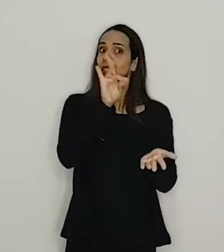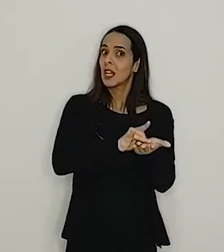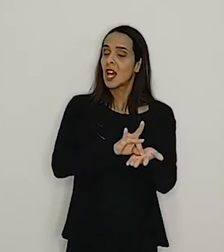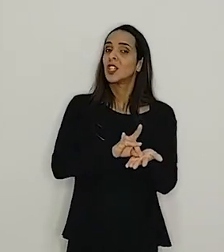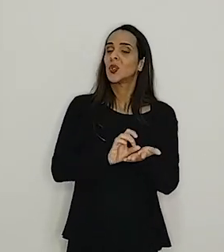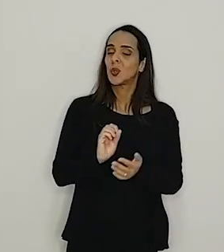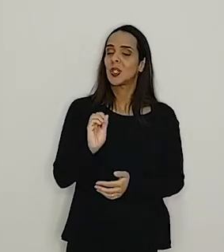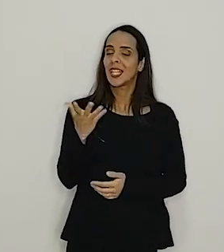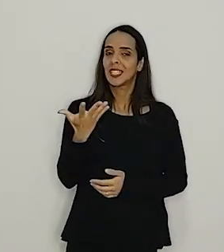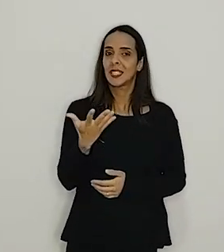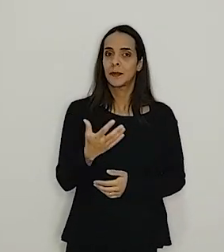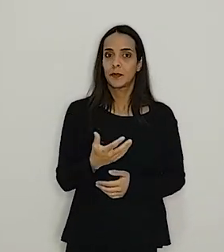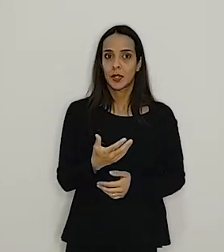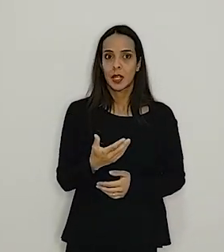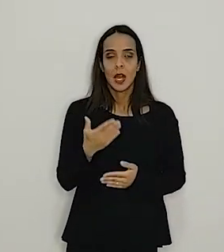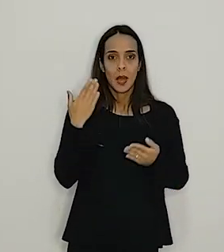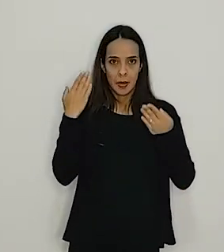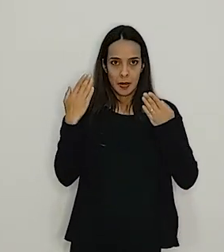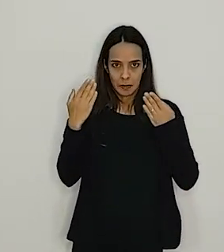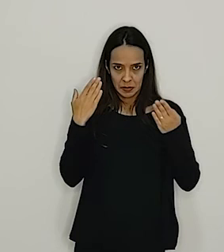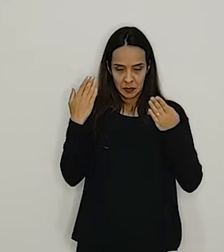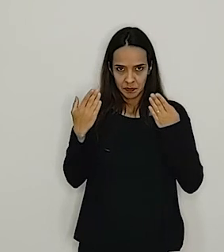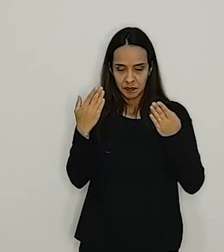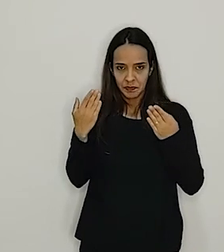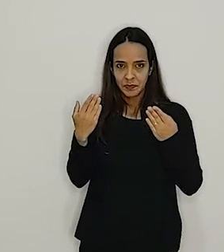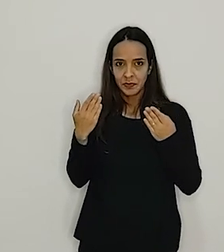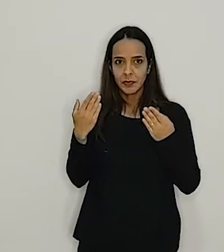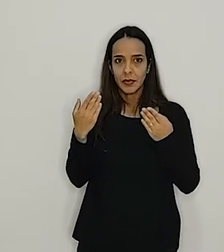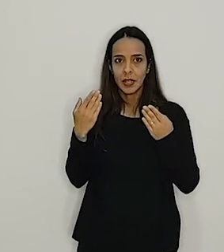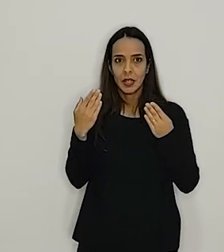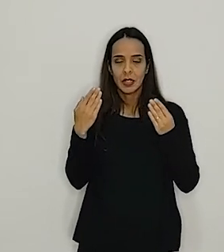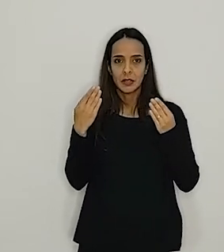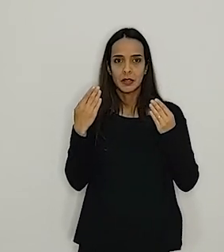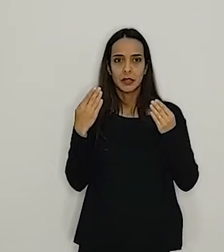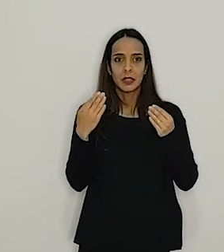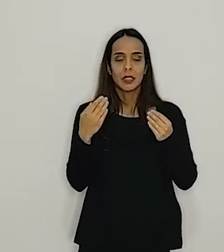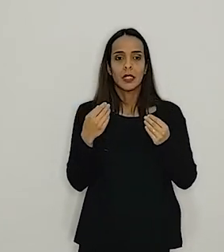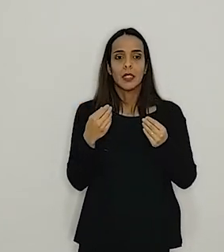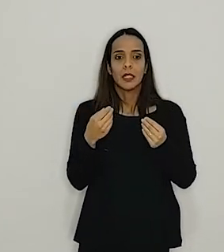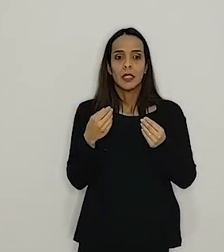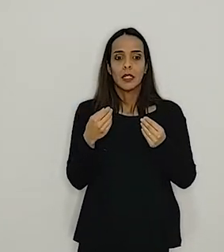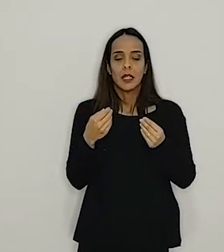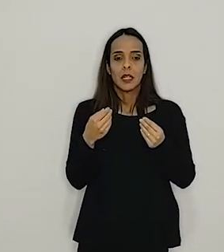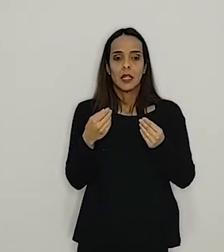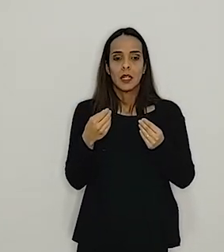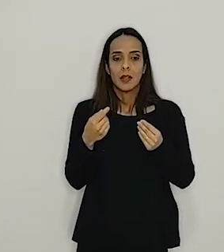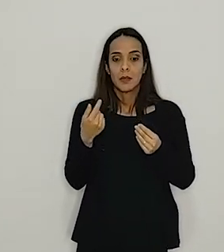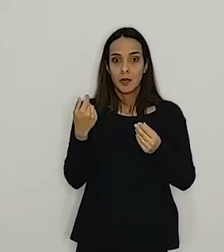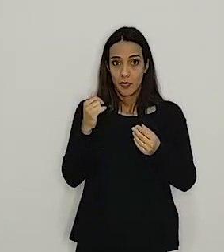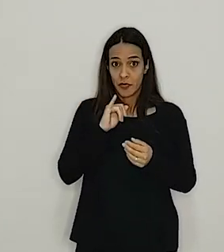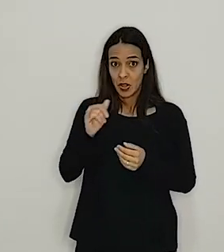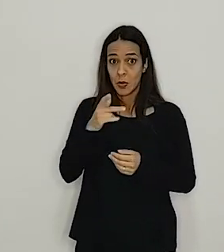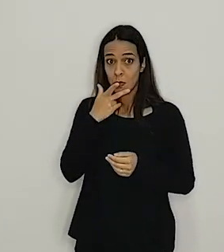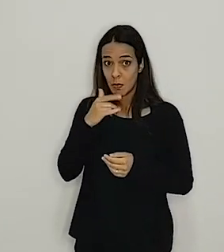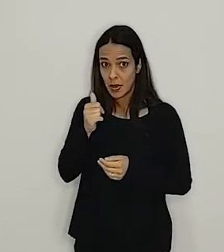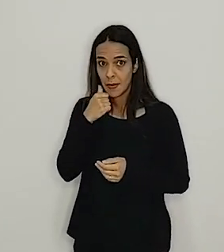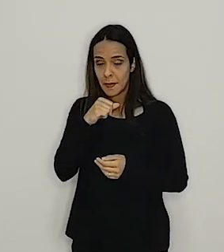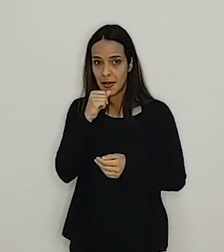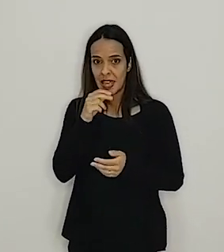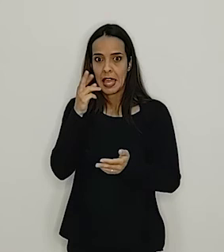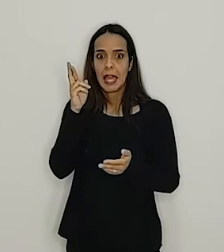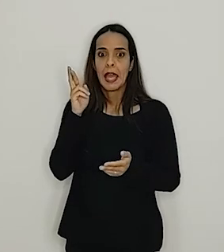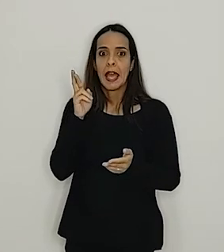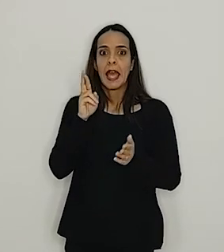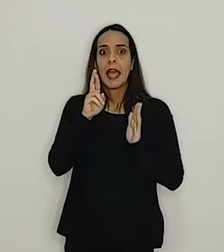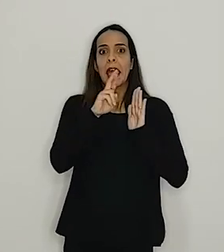Dentro da psicanálise, a gente costuma dizer para os pais, principalmente quando atendo criança, que regra sem acolhimento se